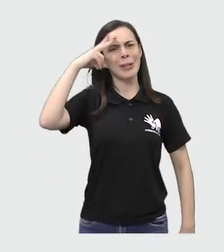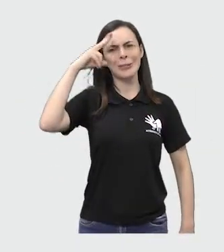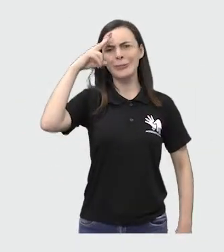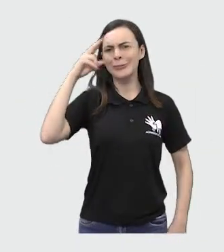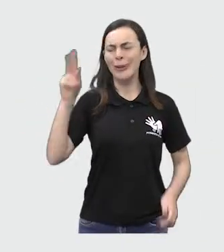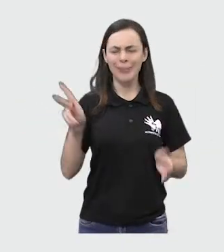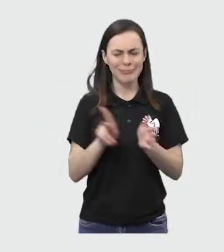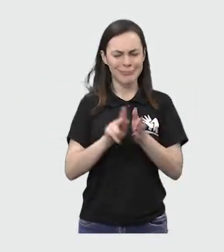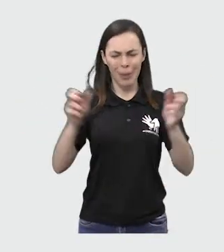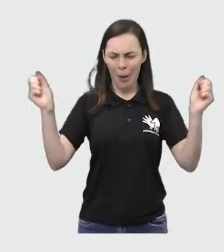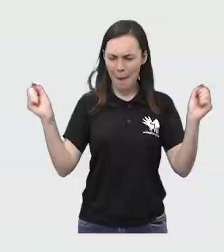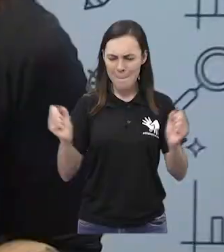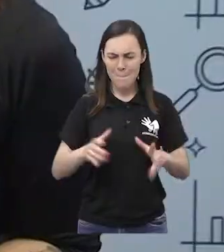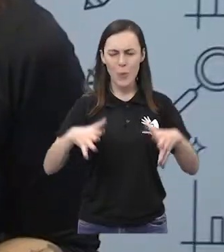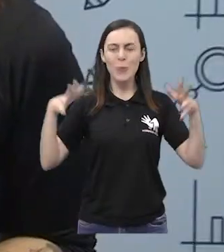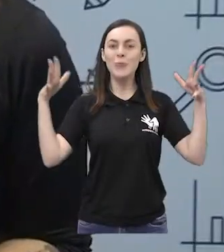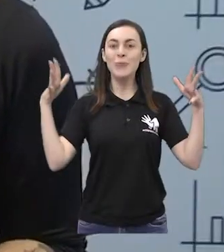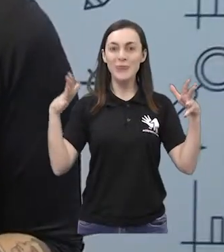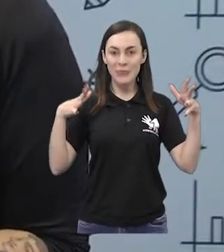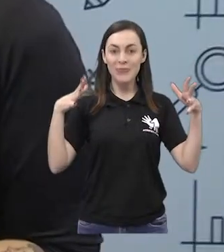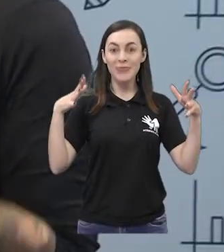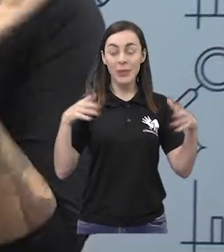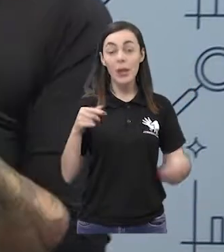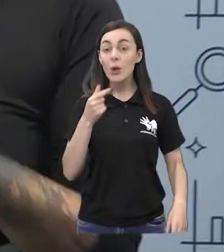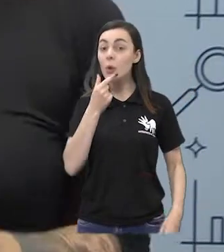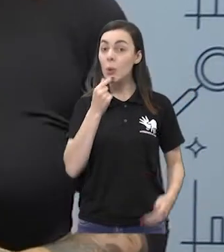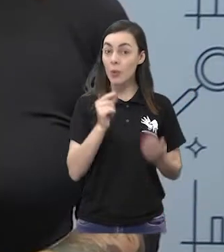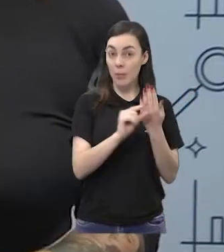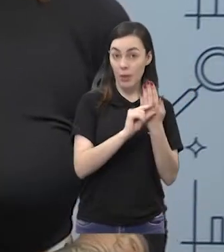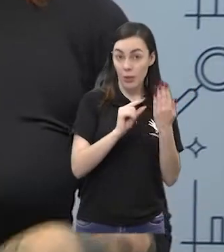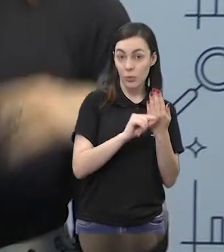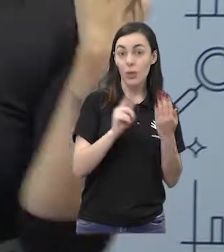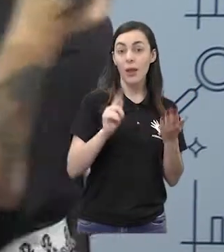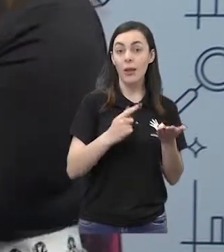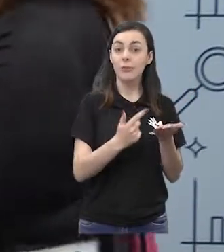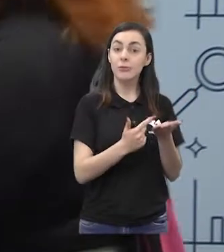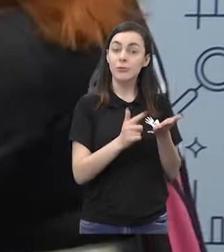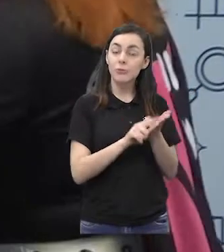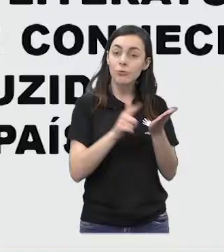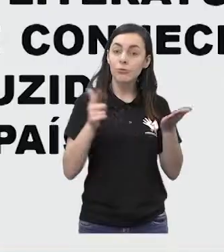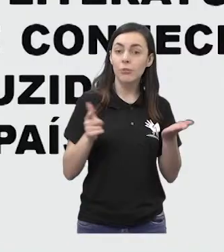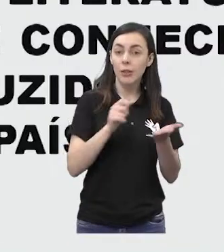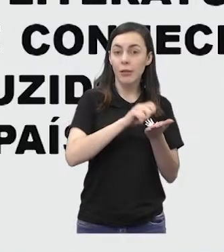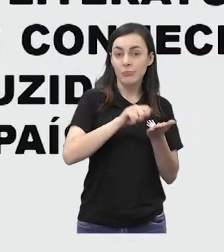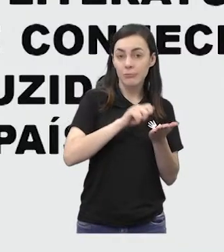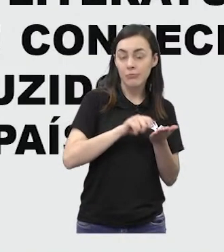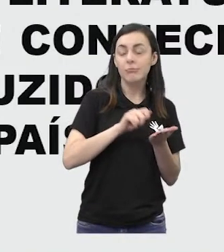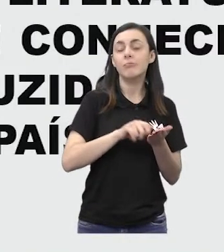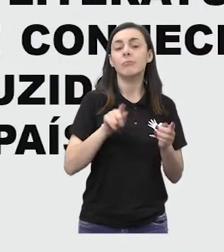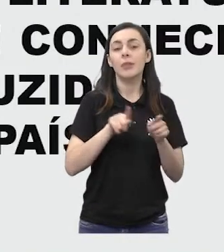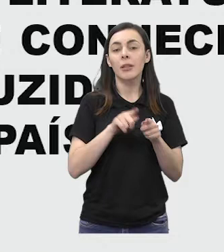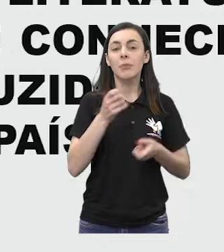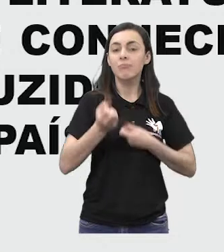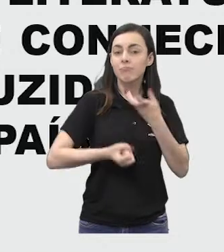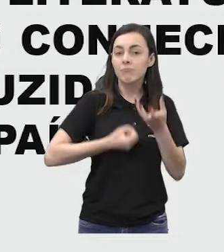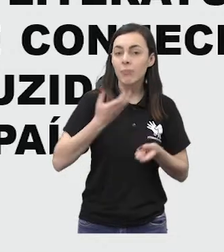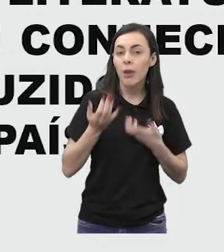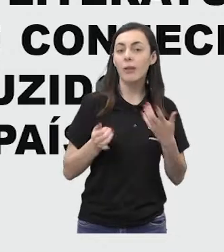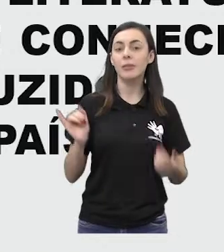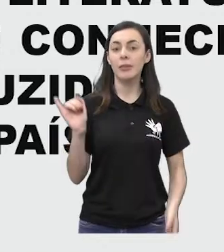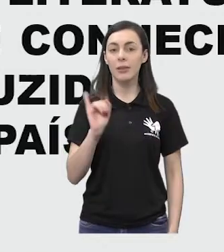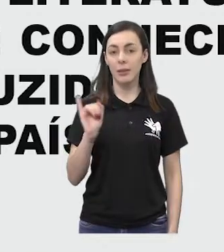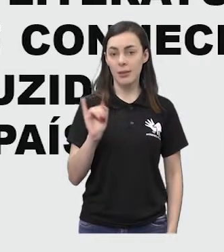histórias de encantamento também ele é um Jornalista escritor e poeta italiano